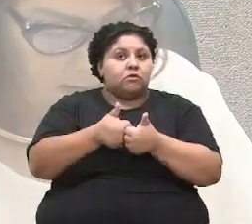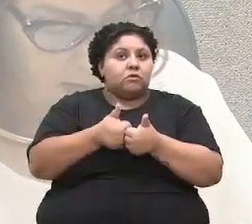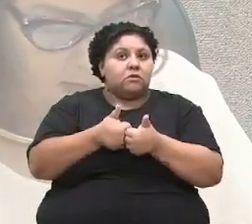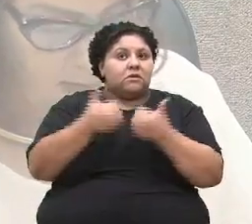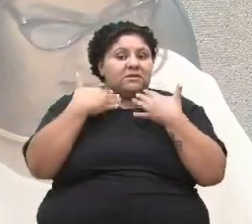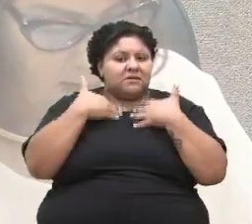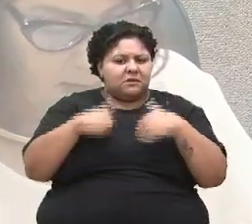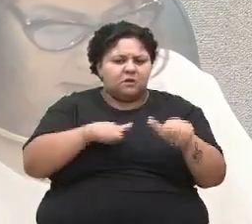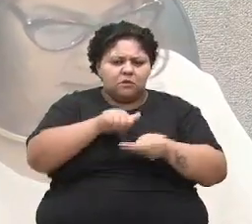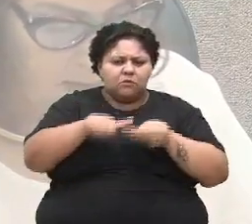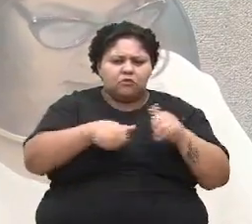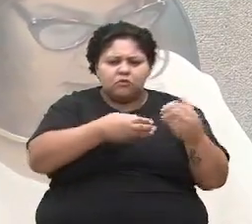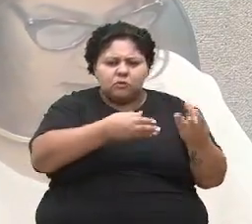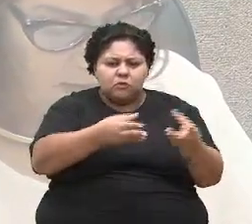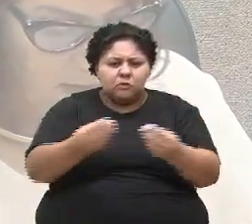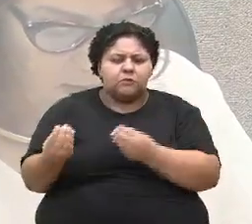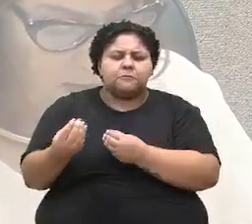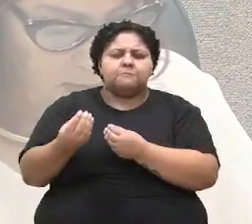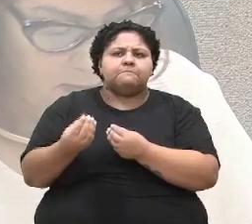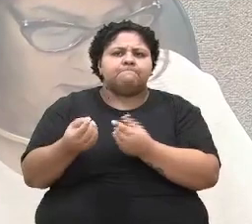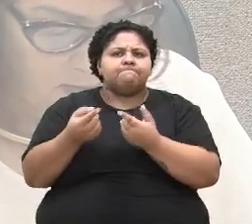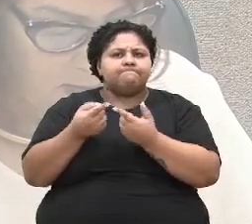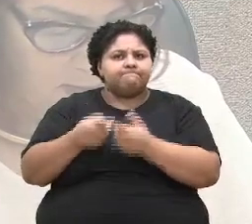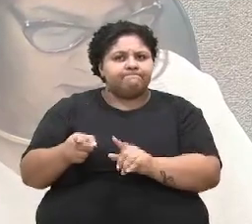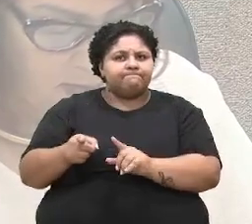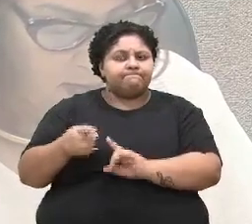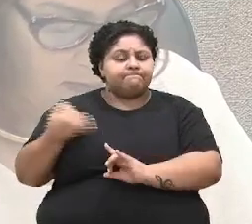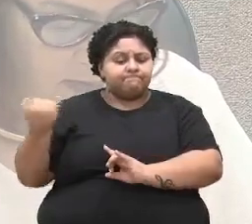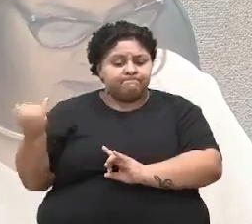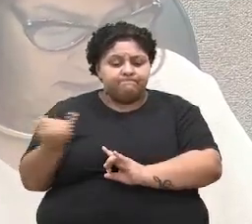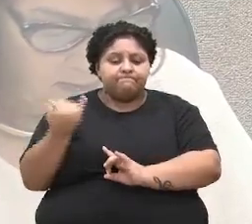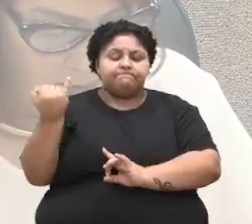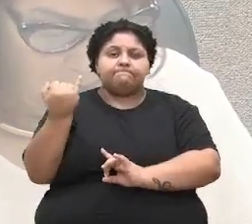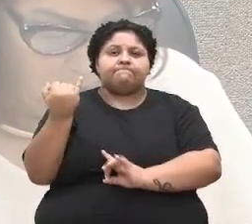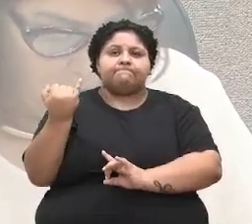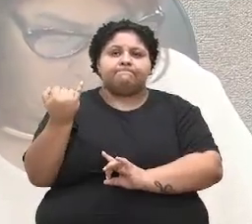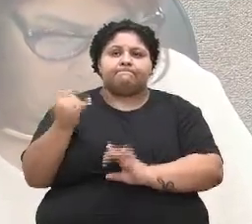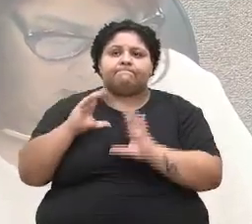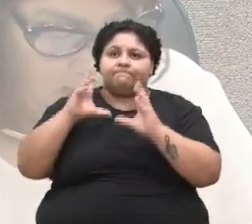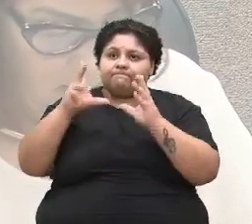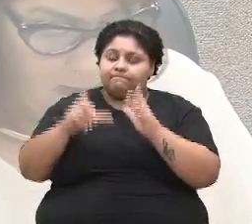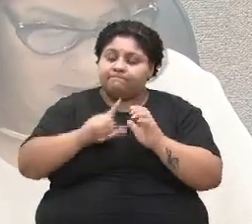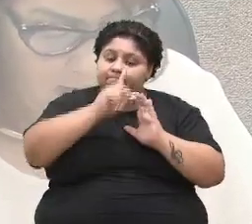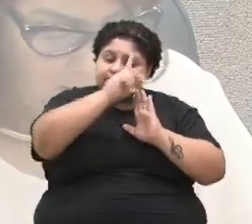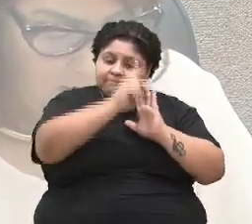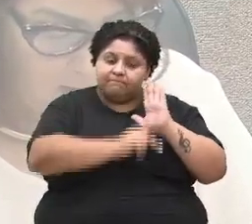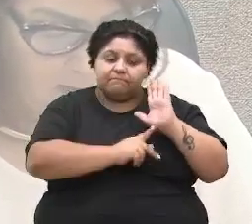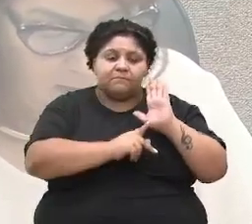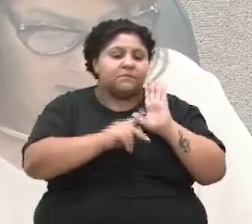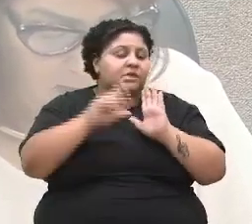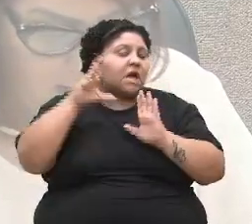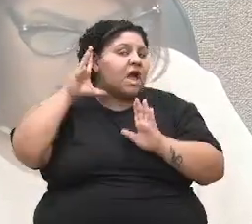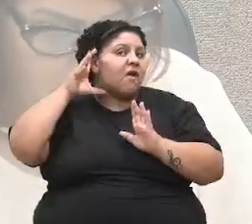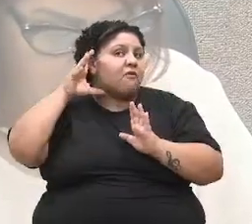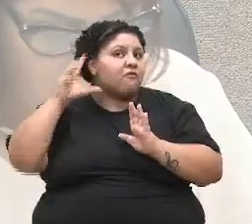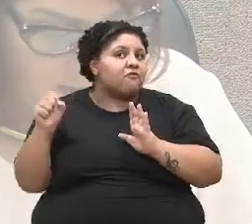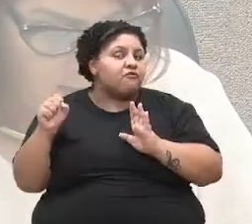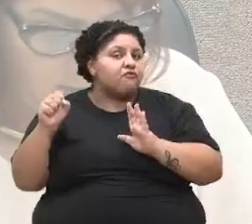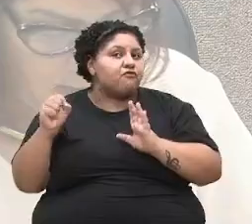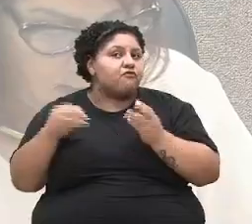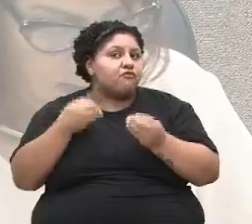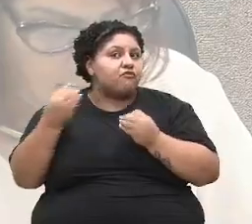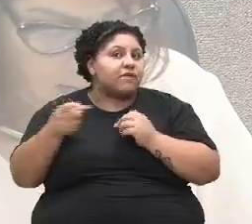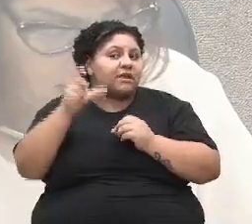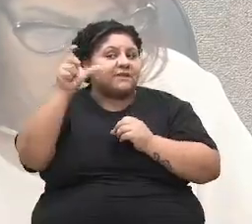também. Mas o importante de todo o projeto é ouvir o que as pessoas